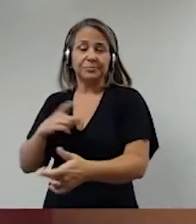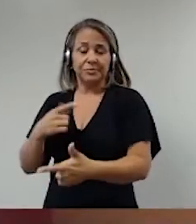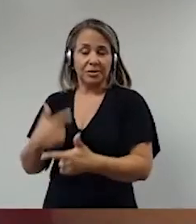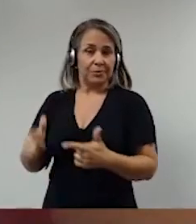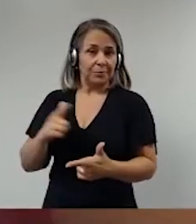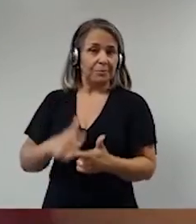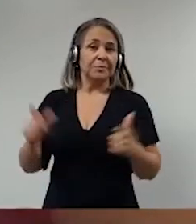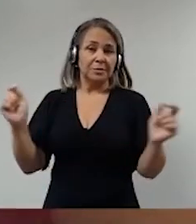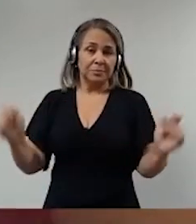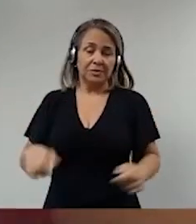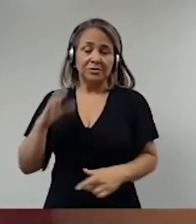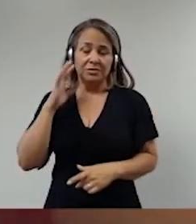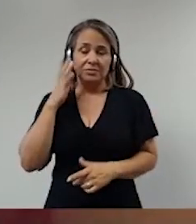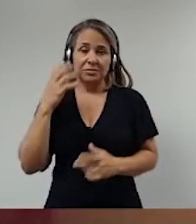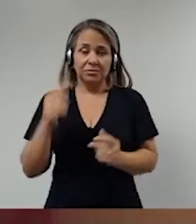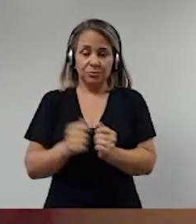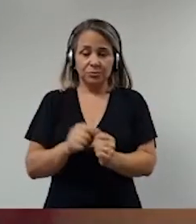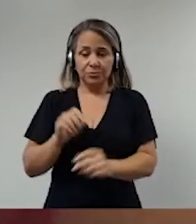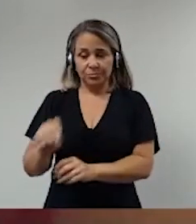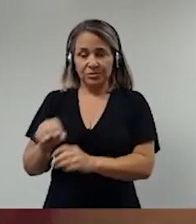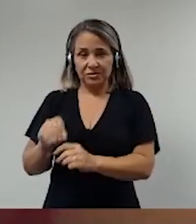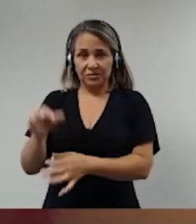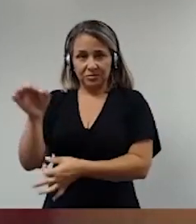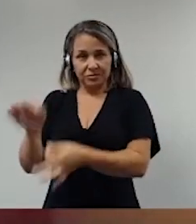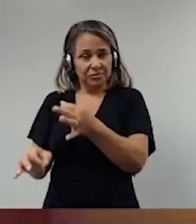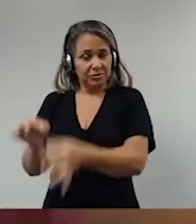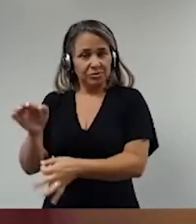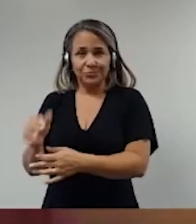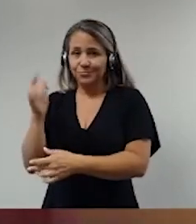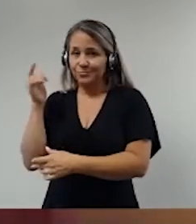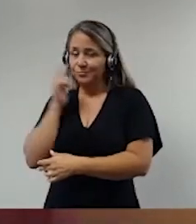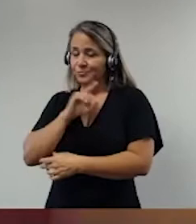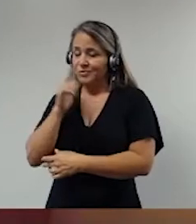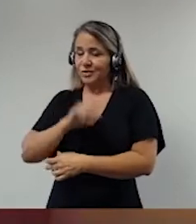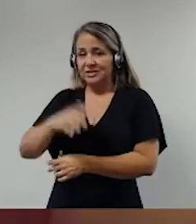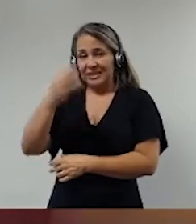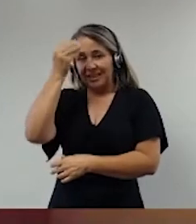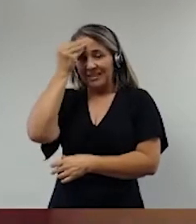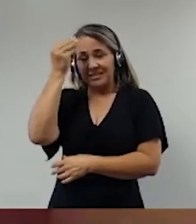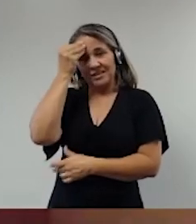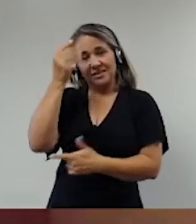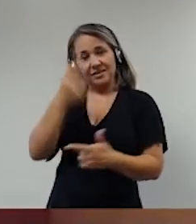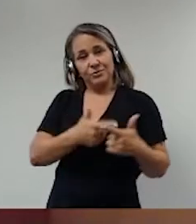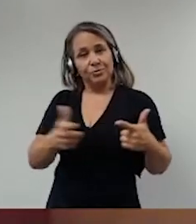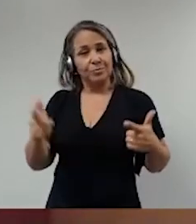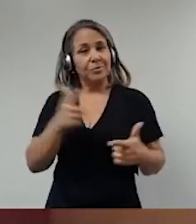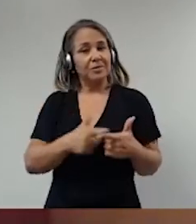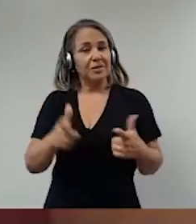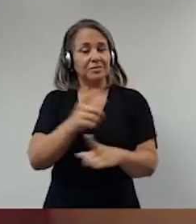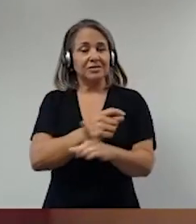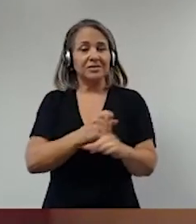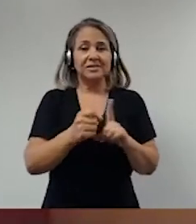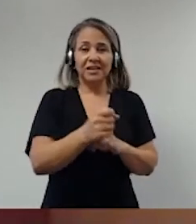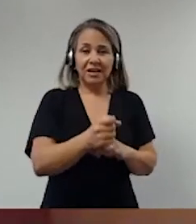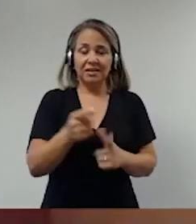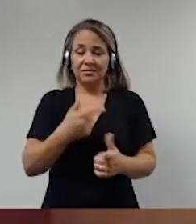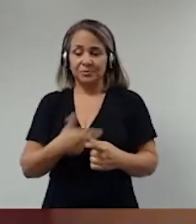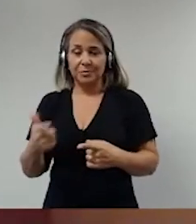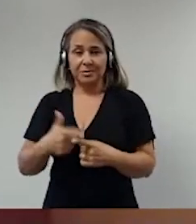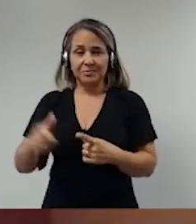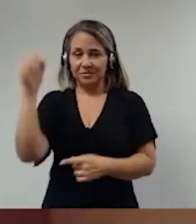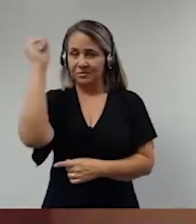objeto da nossa discussão. O ensino jurídico, ele não dá conta de entender os problemas sociais, os problemas do